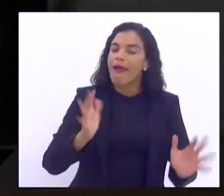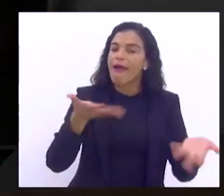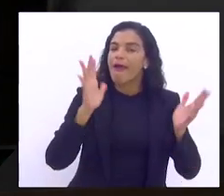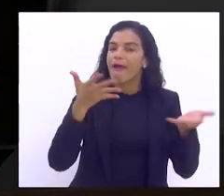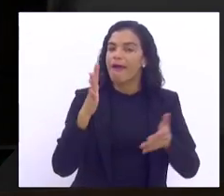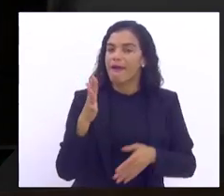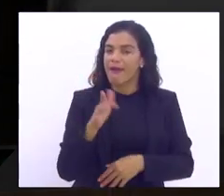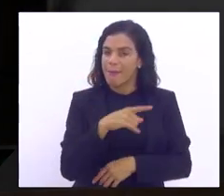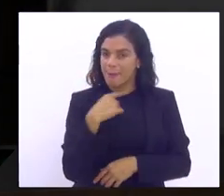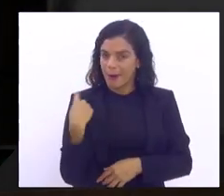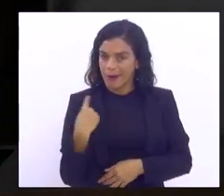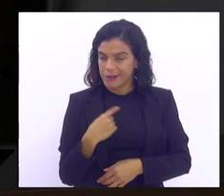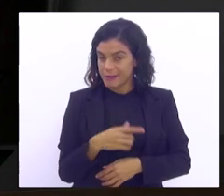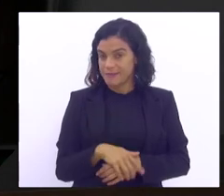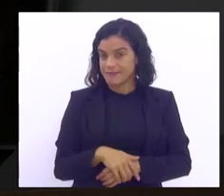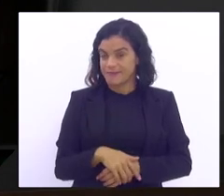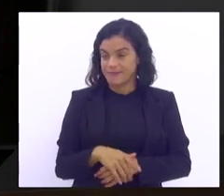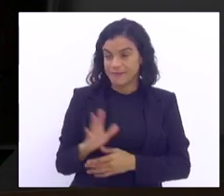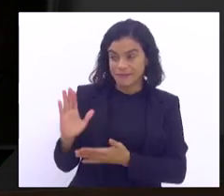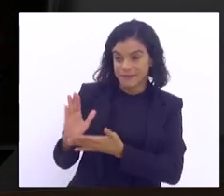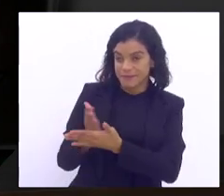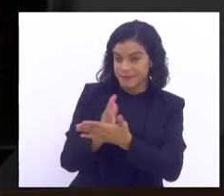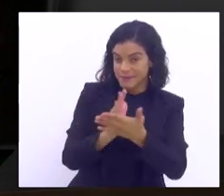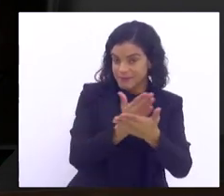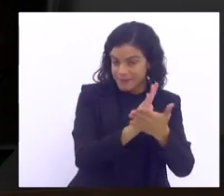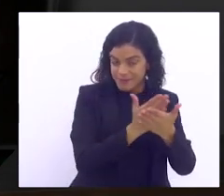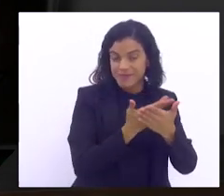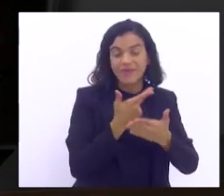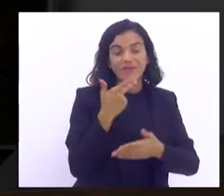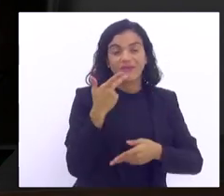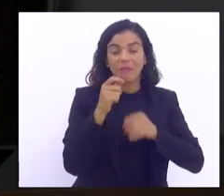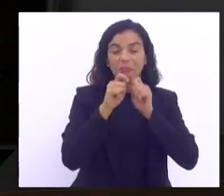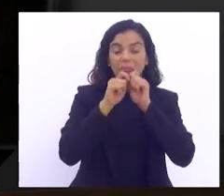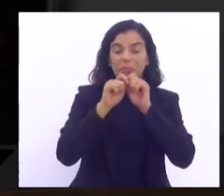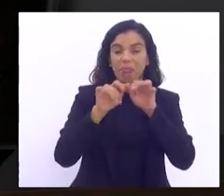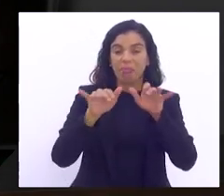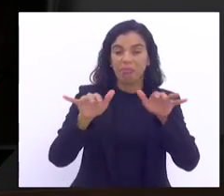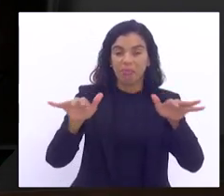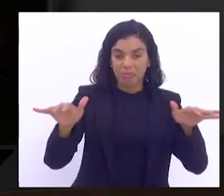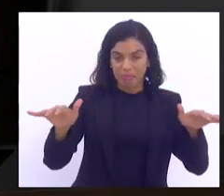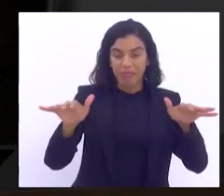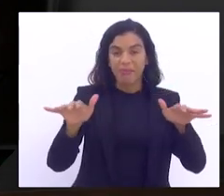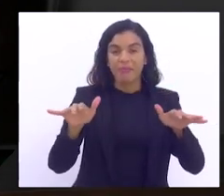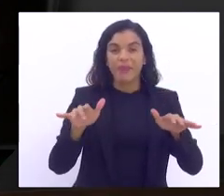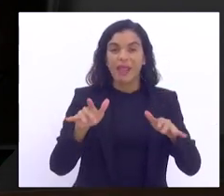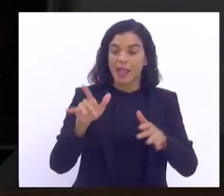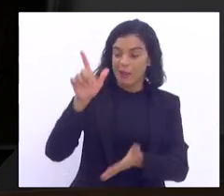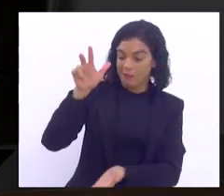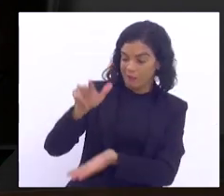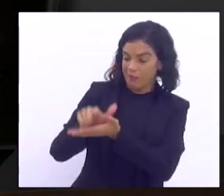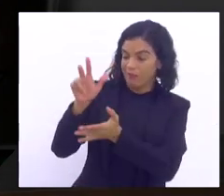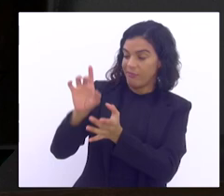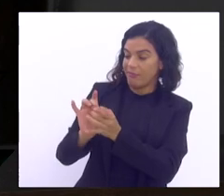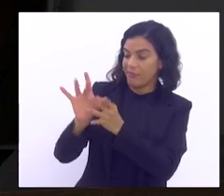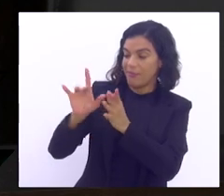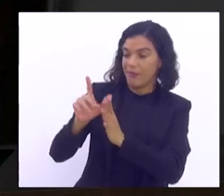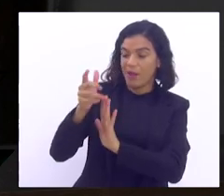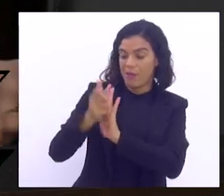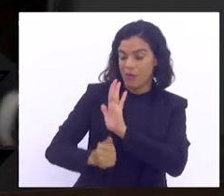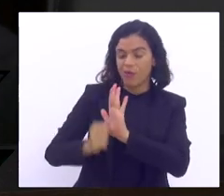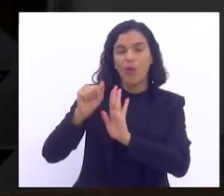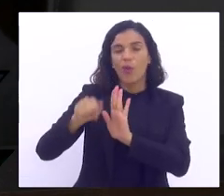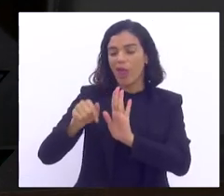Eles dizem que legalização do aborto é um